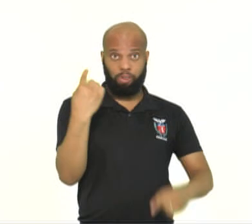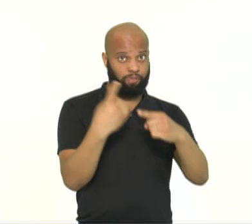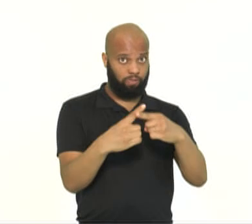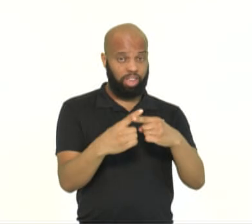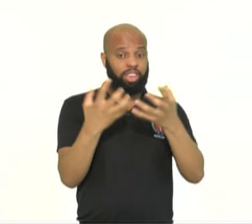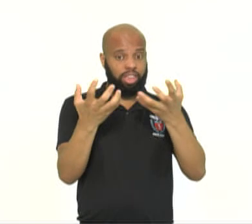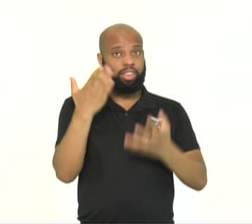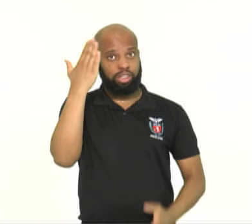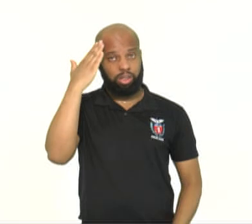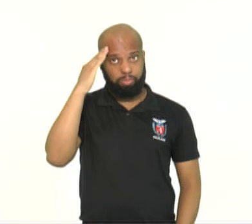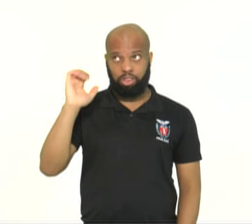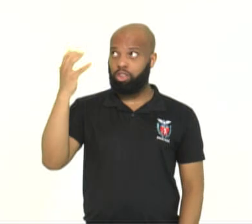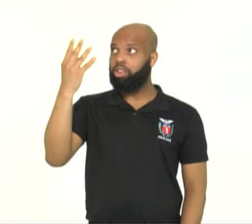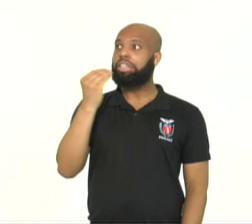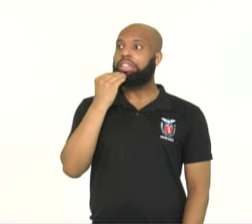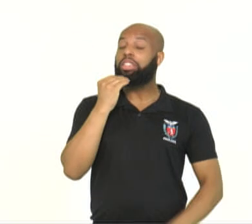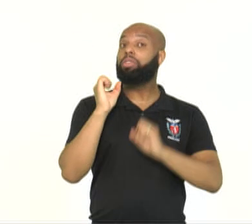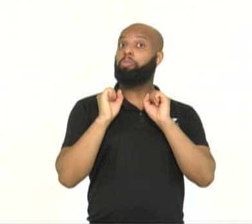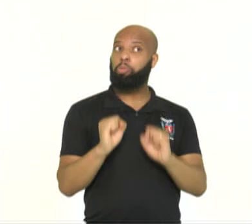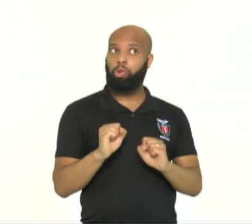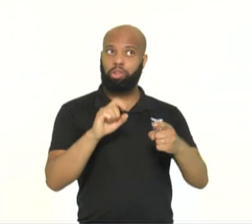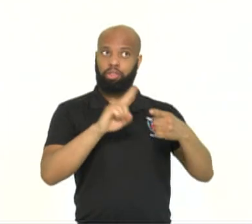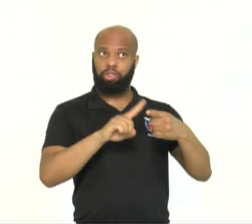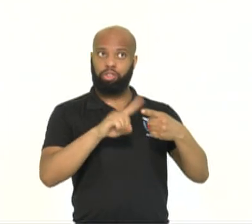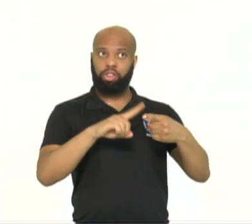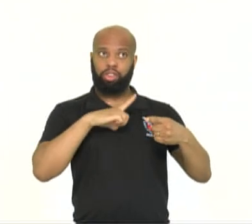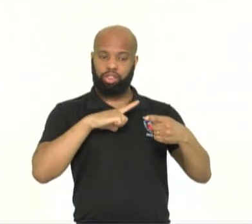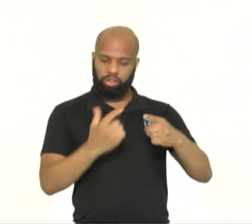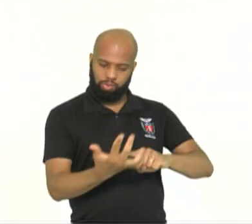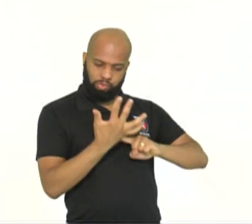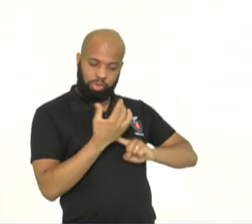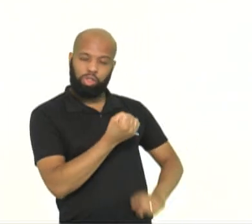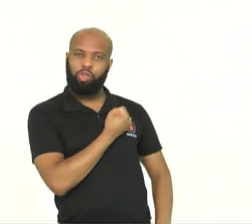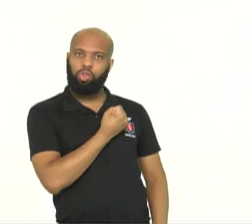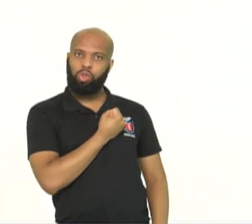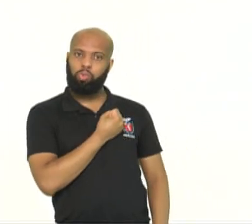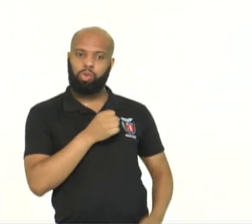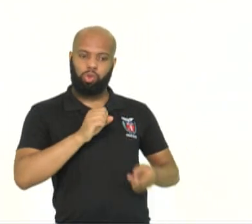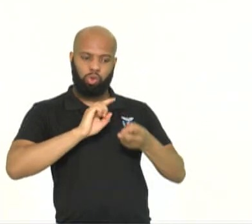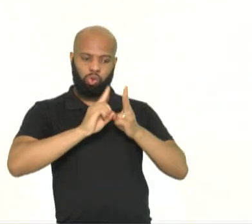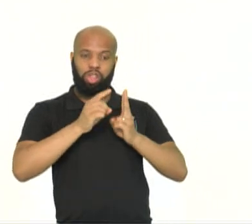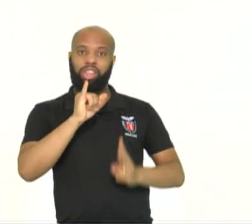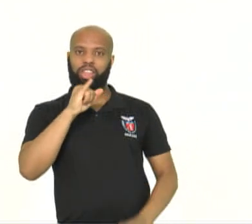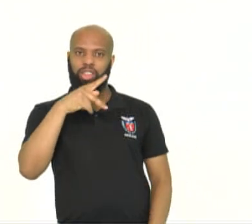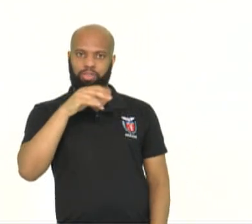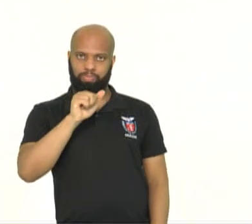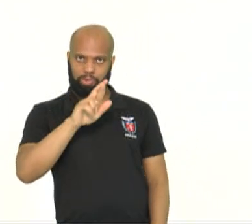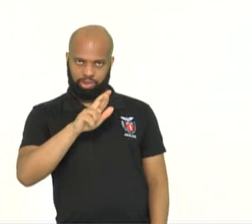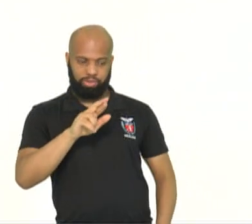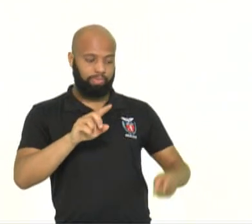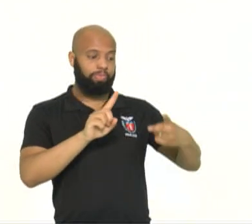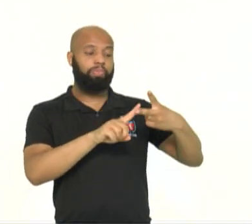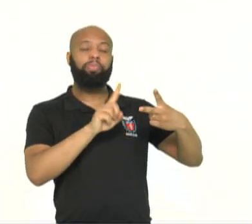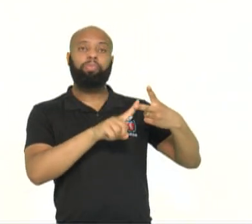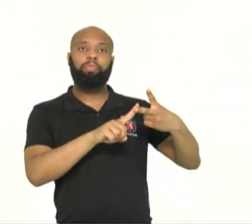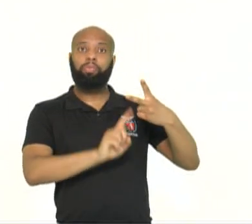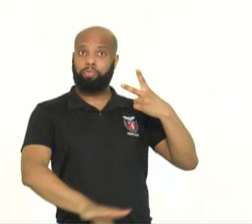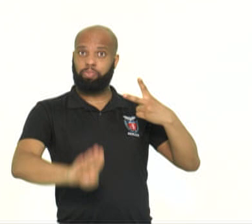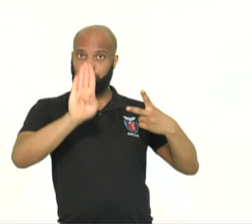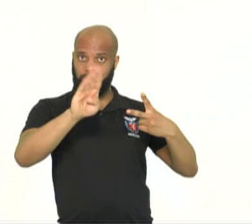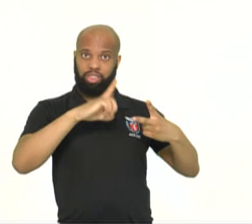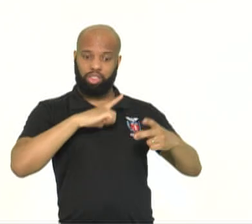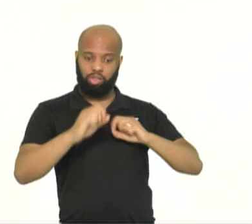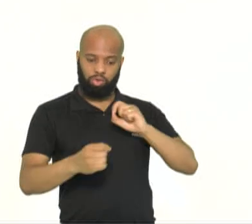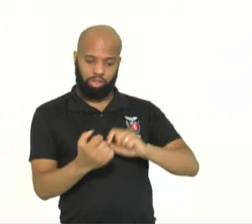a probabilidade? Letra A, de sair um número ímpar. Letra B, de sair um